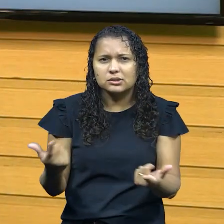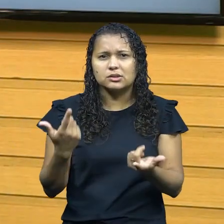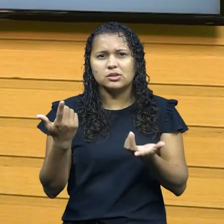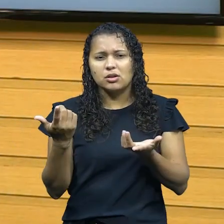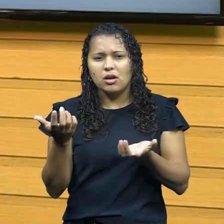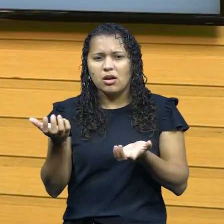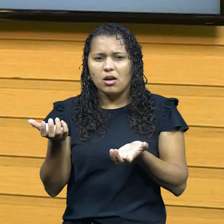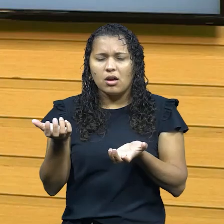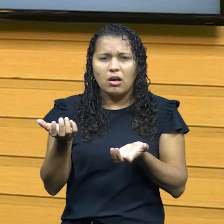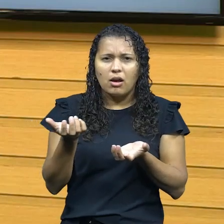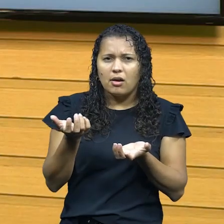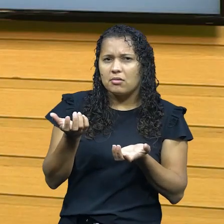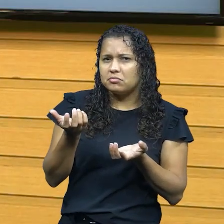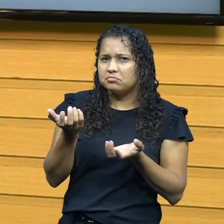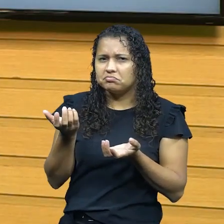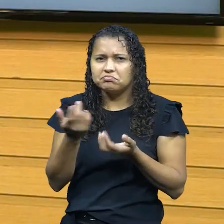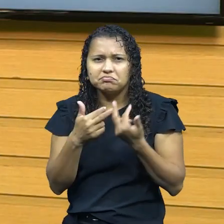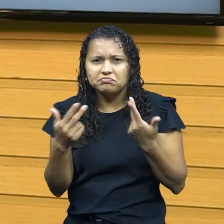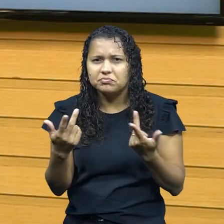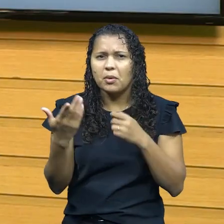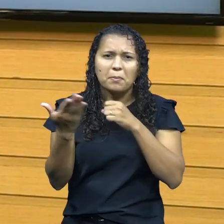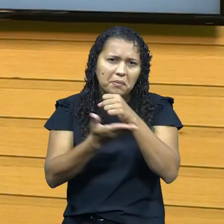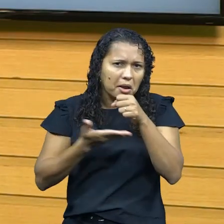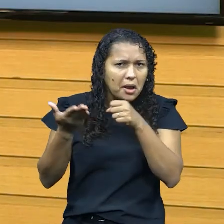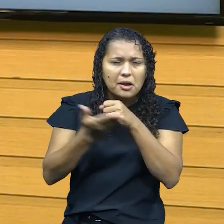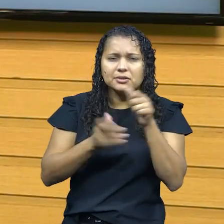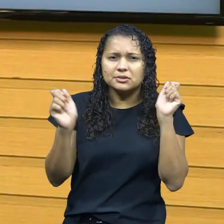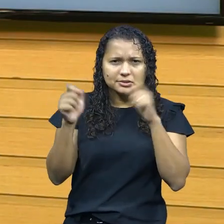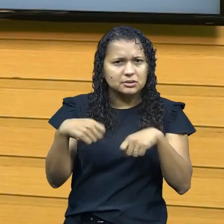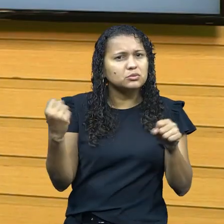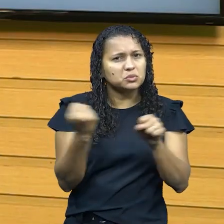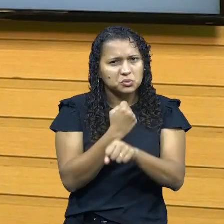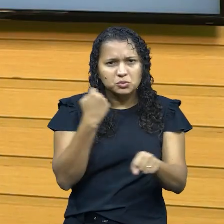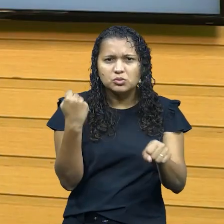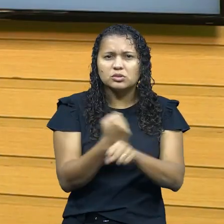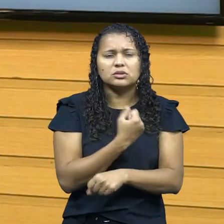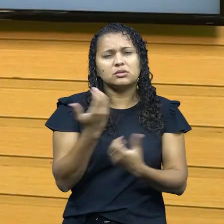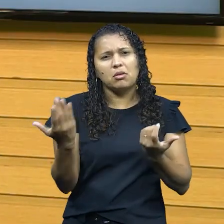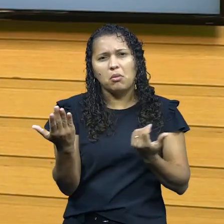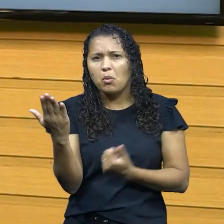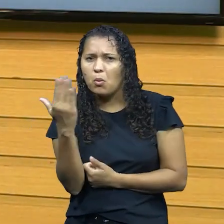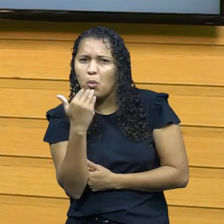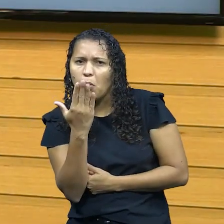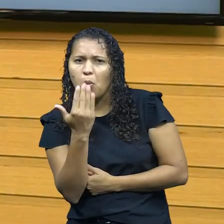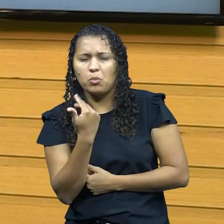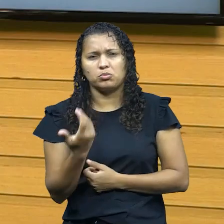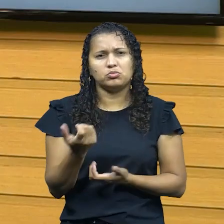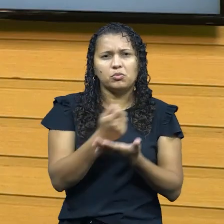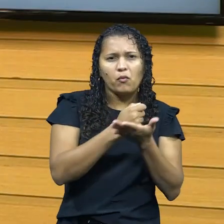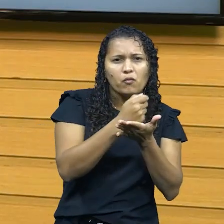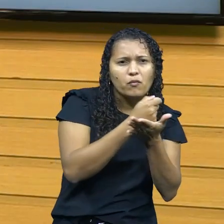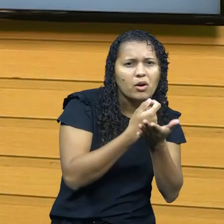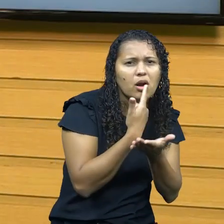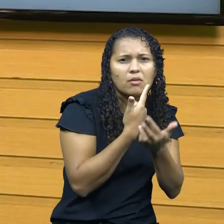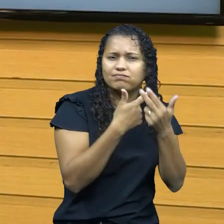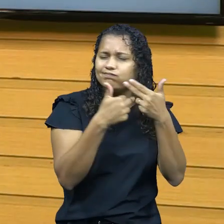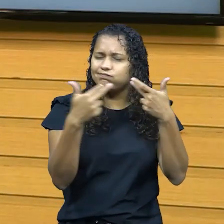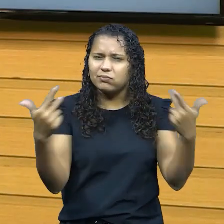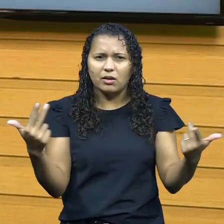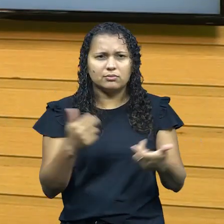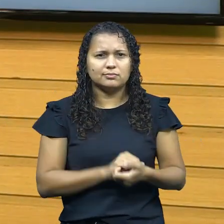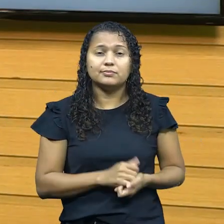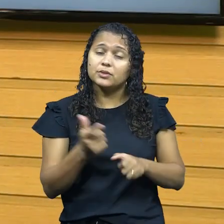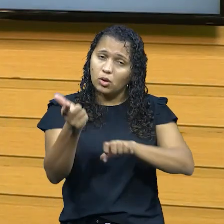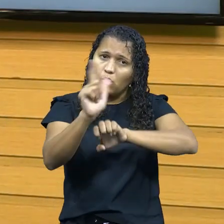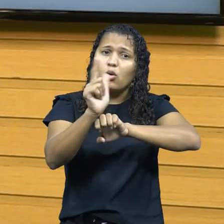né? De produtos de base para construções, alimentação, medicamentos. Então, a logística,